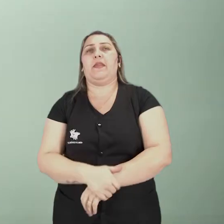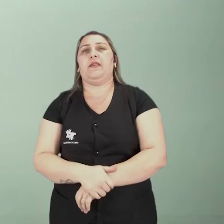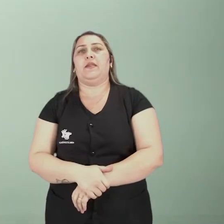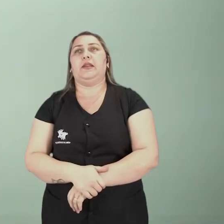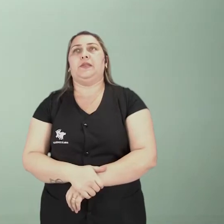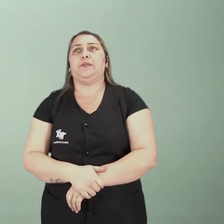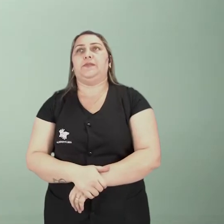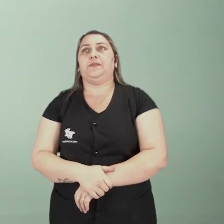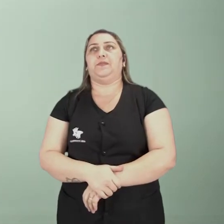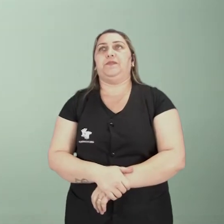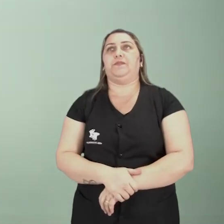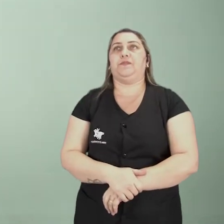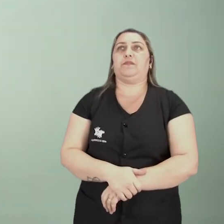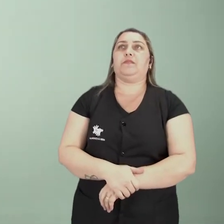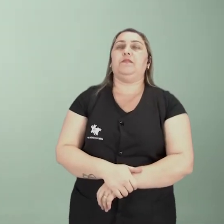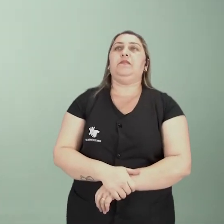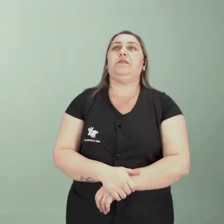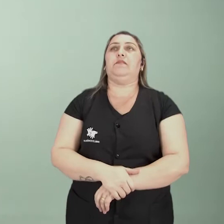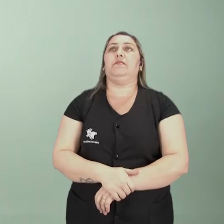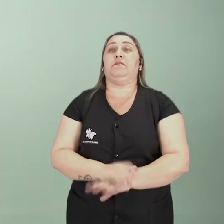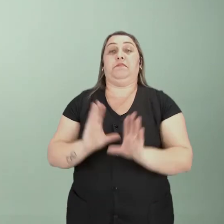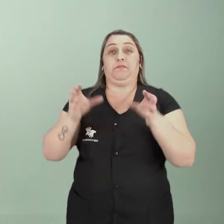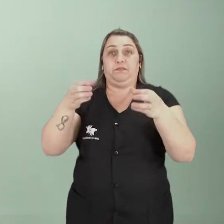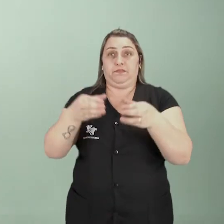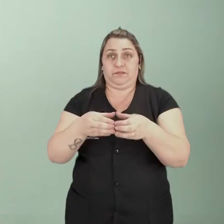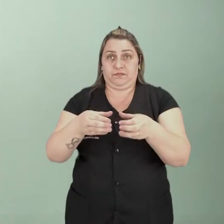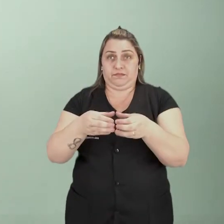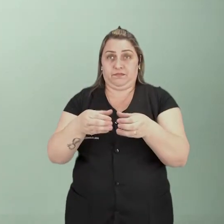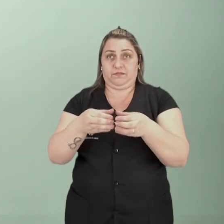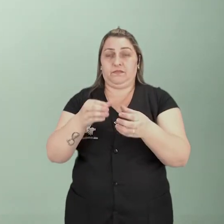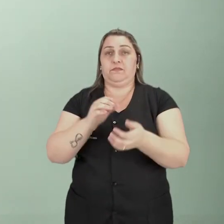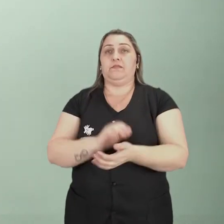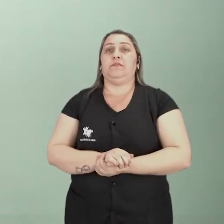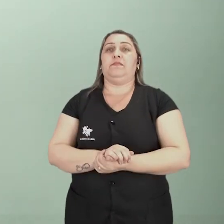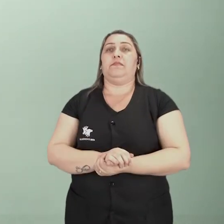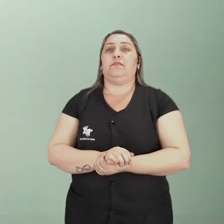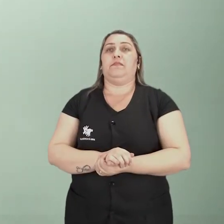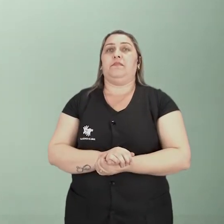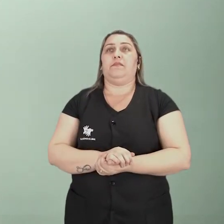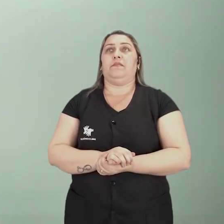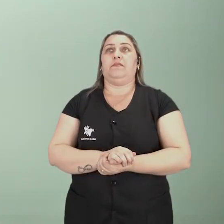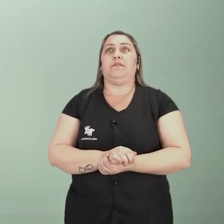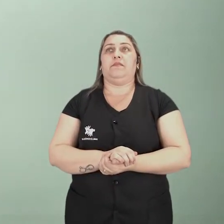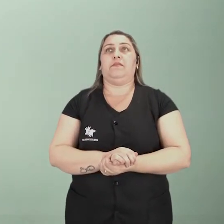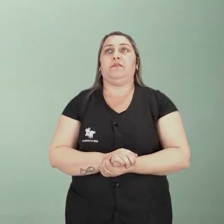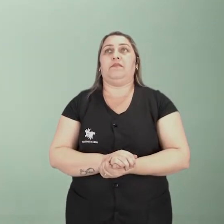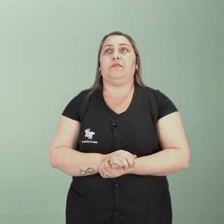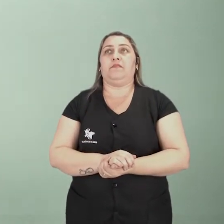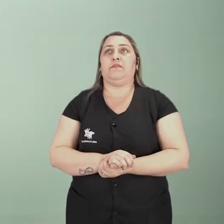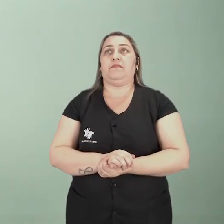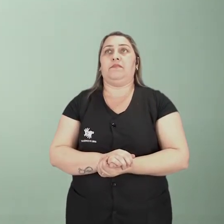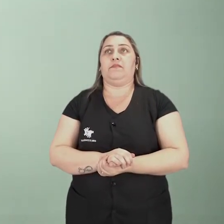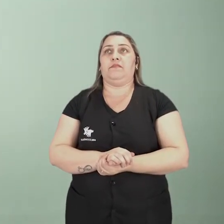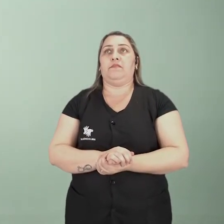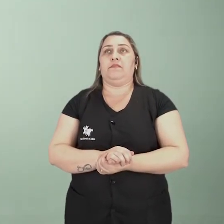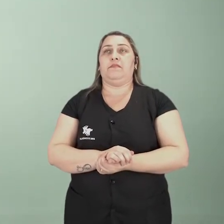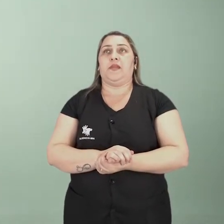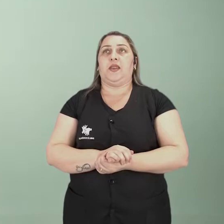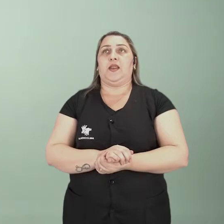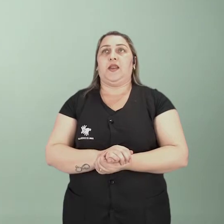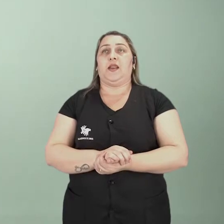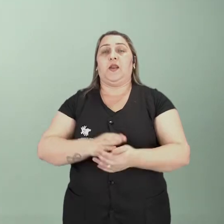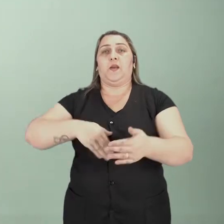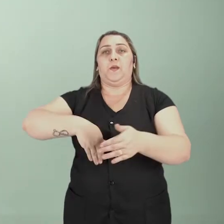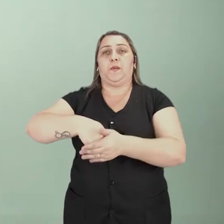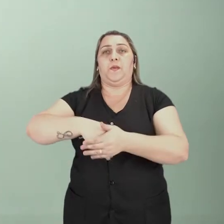comigo. Então, essa companhia é a companhia Jogando no Quintal, com o espetáculo Jogando